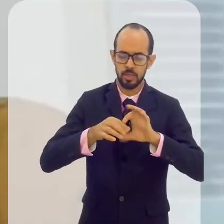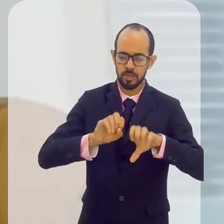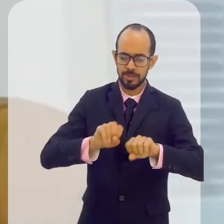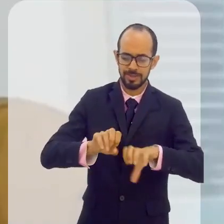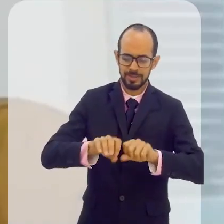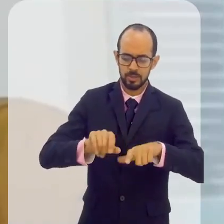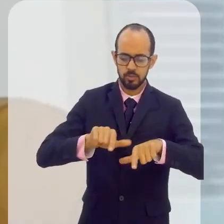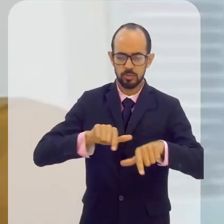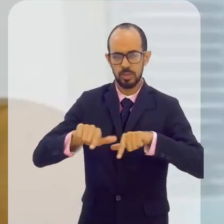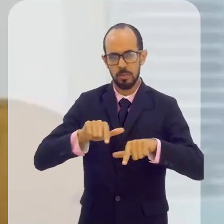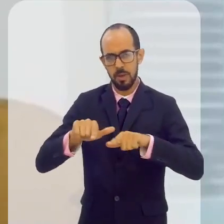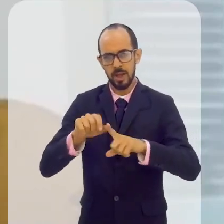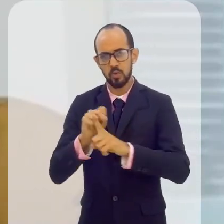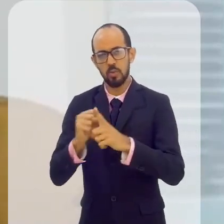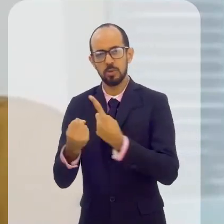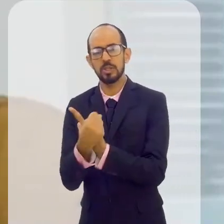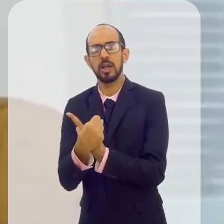integração